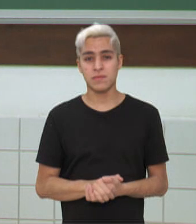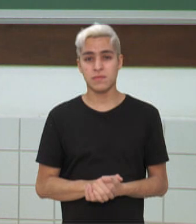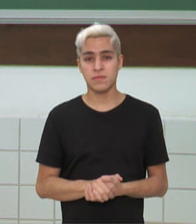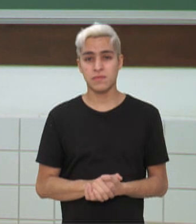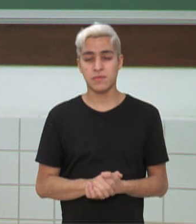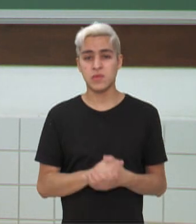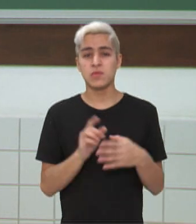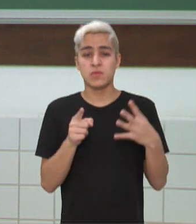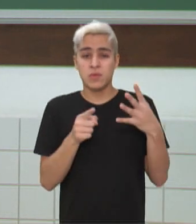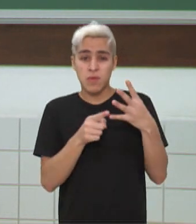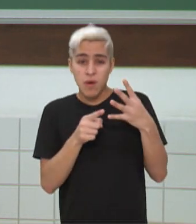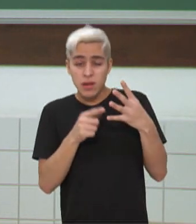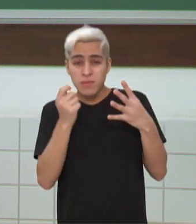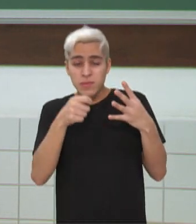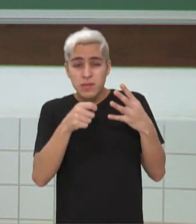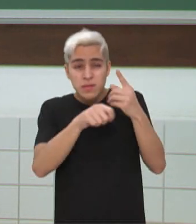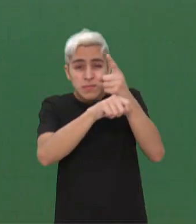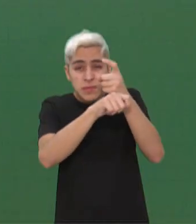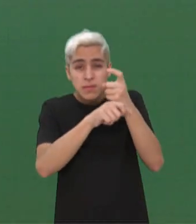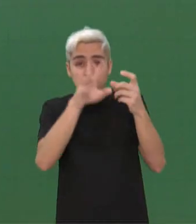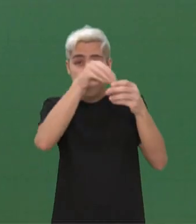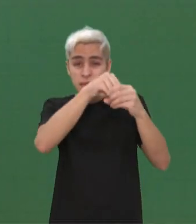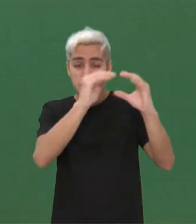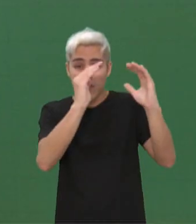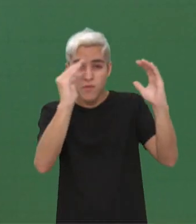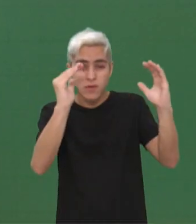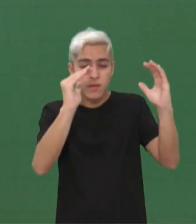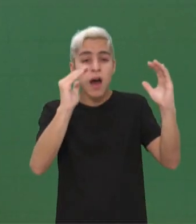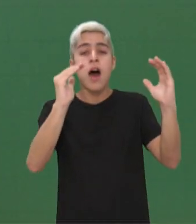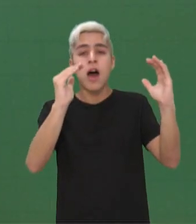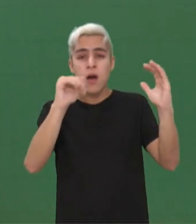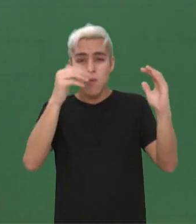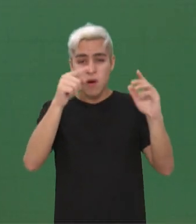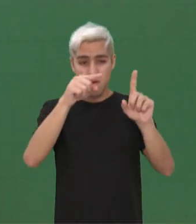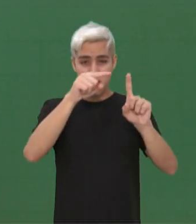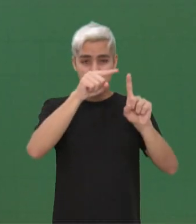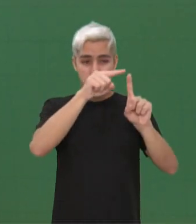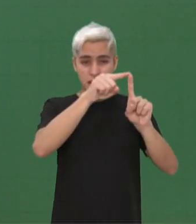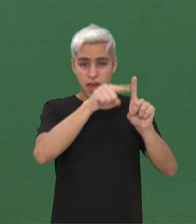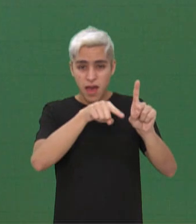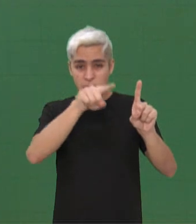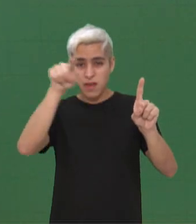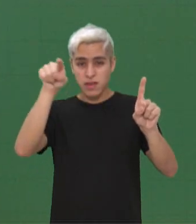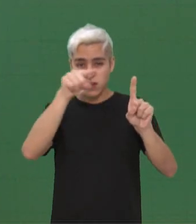Quarto item para a gente observar na função são as raízes.